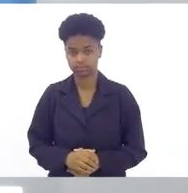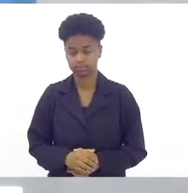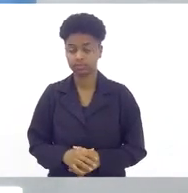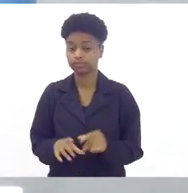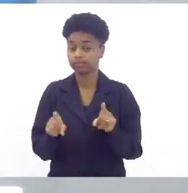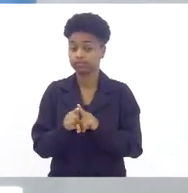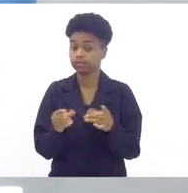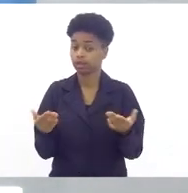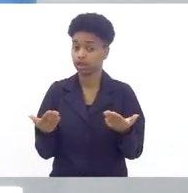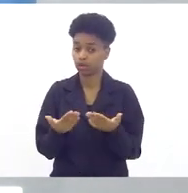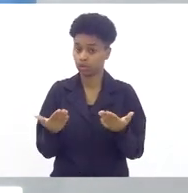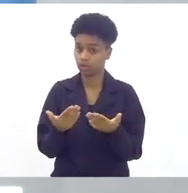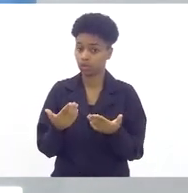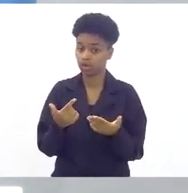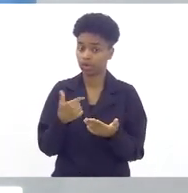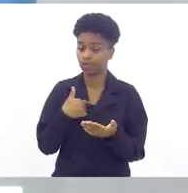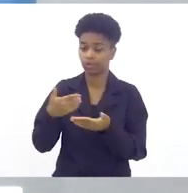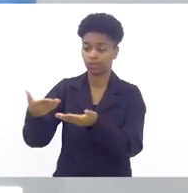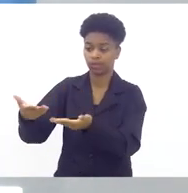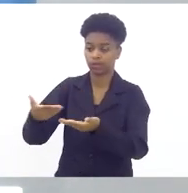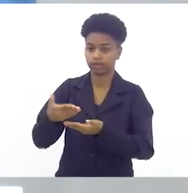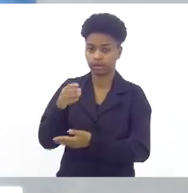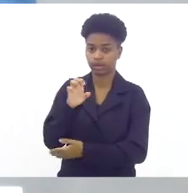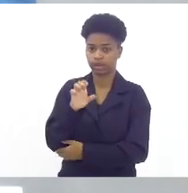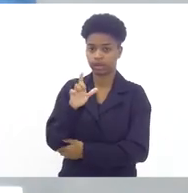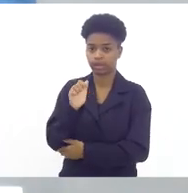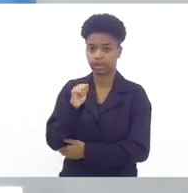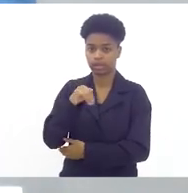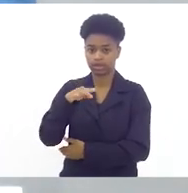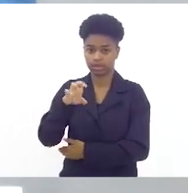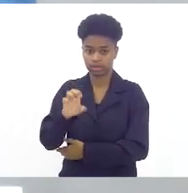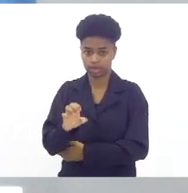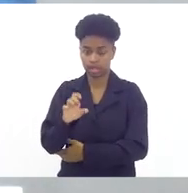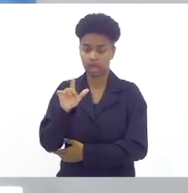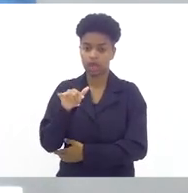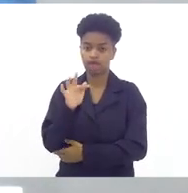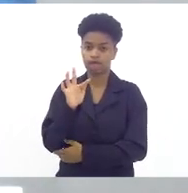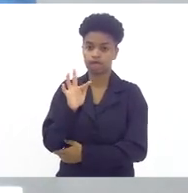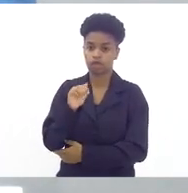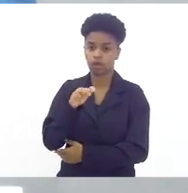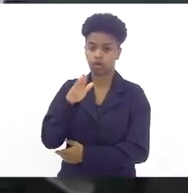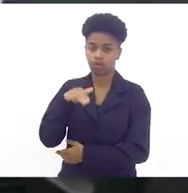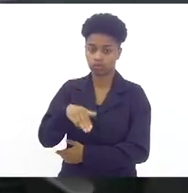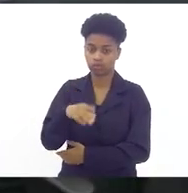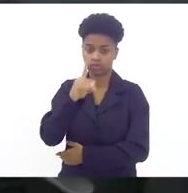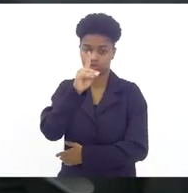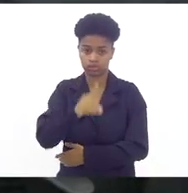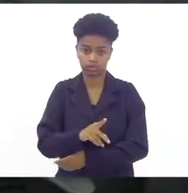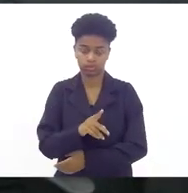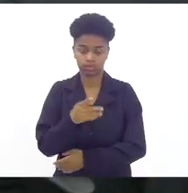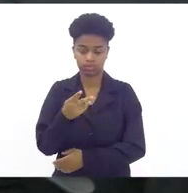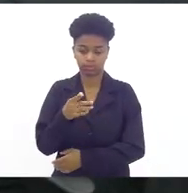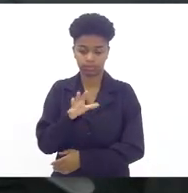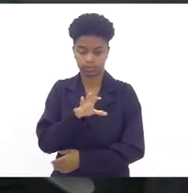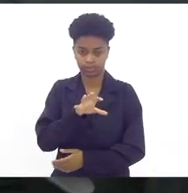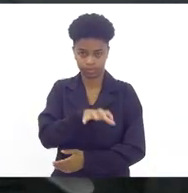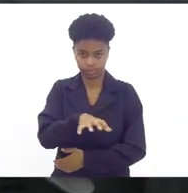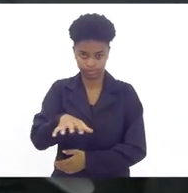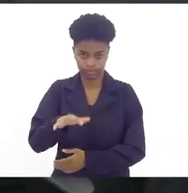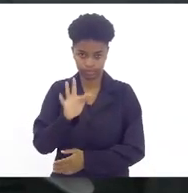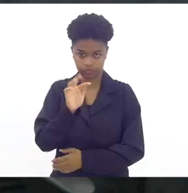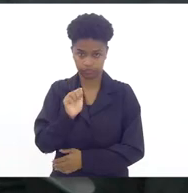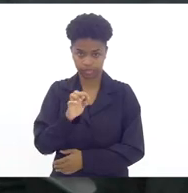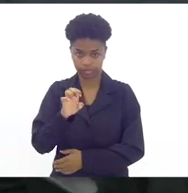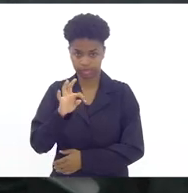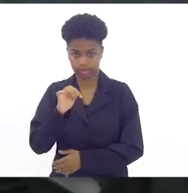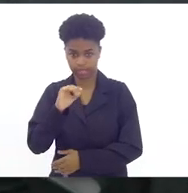eu passo a palavra para Elaine Barbosa do Fórum de diretores da Faetec muito obrigada deputada